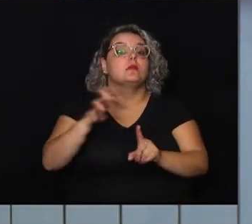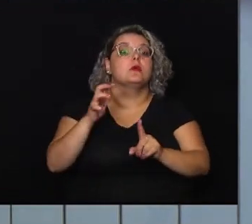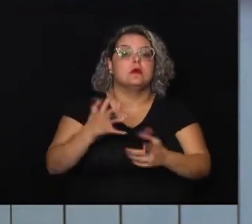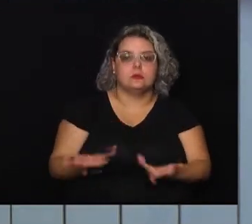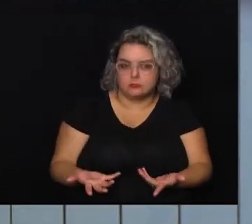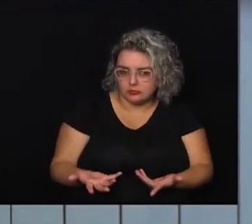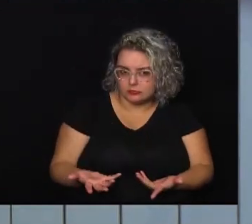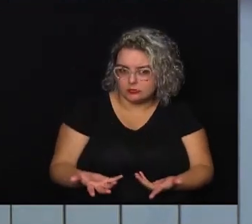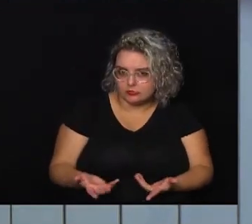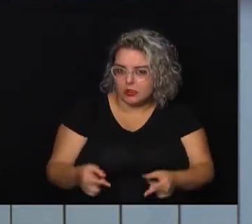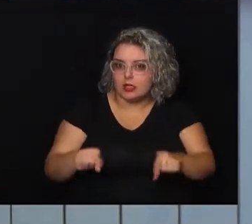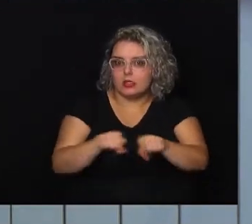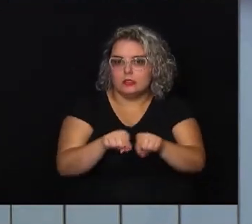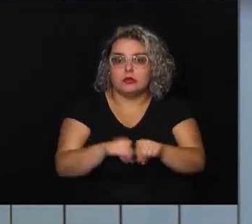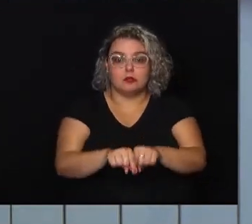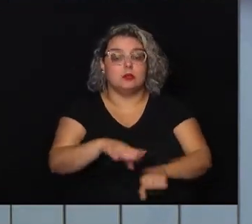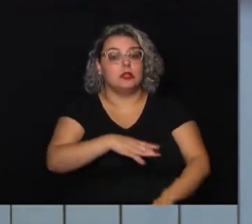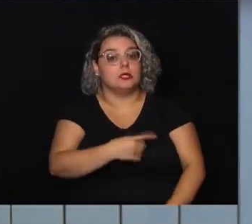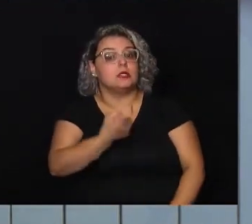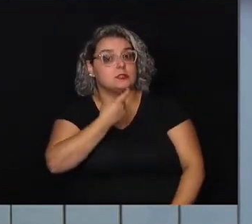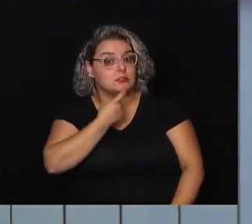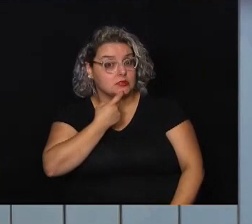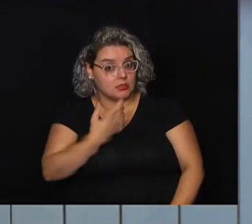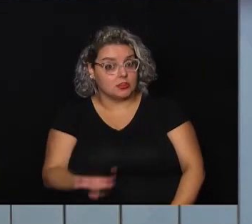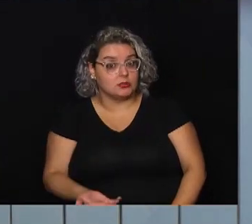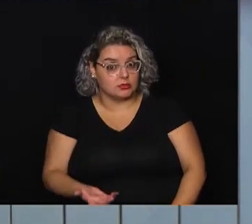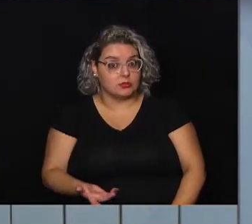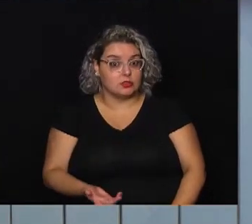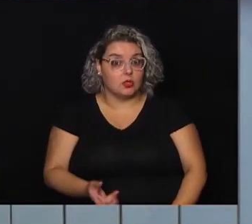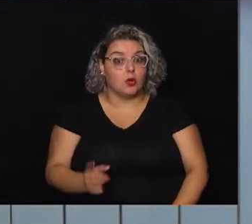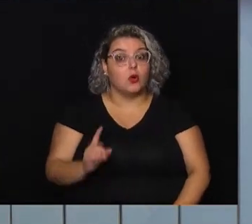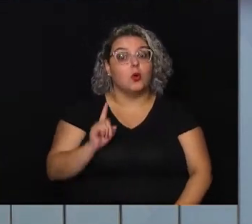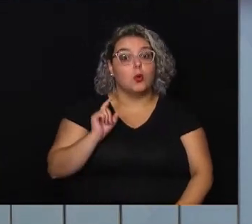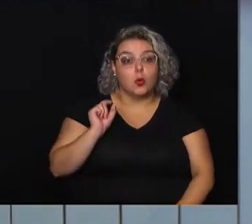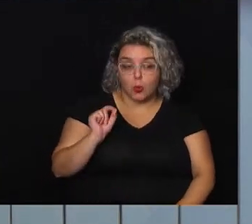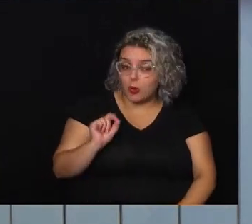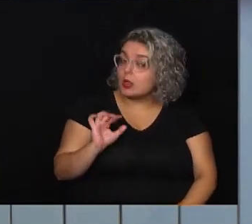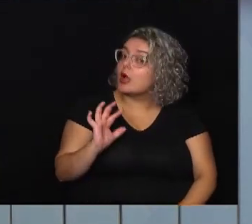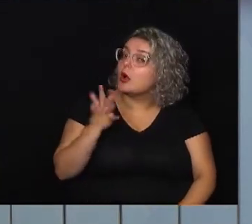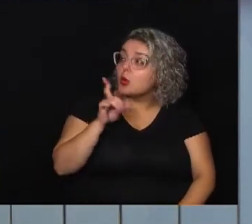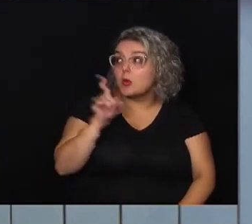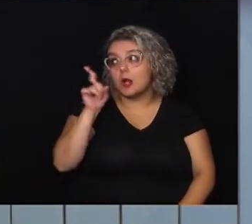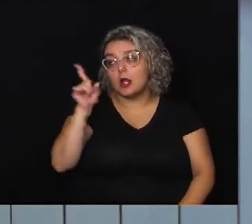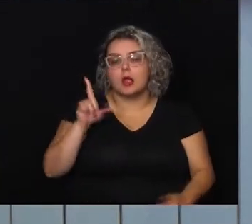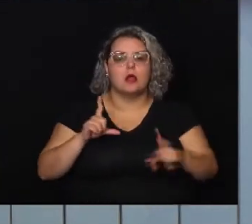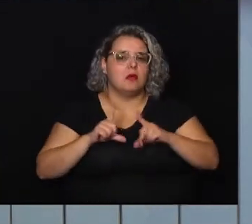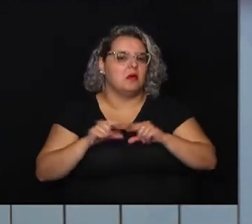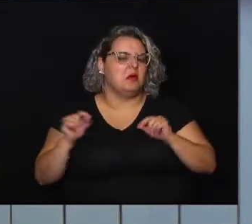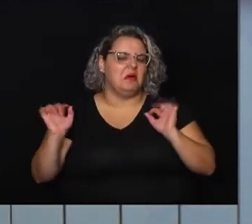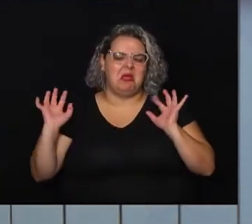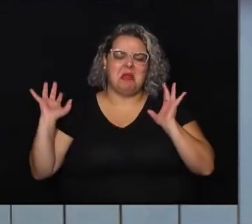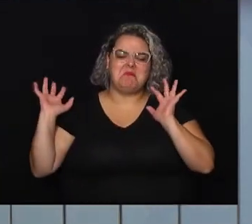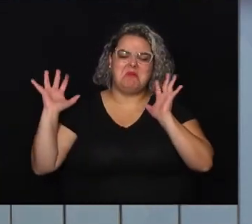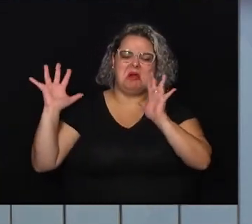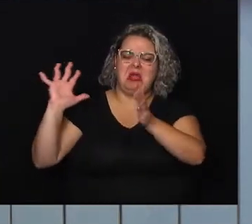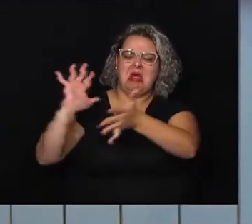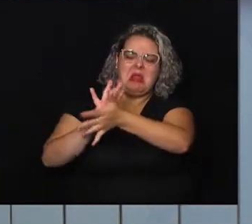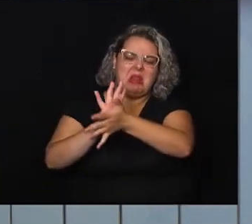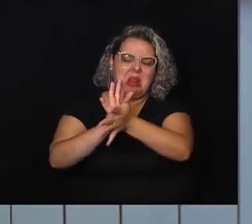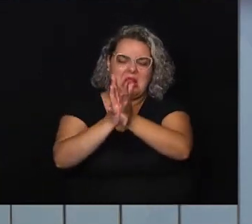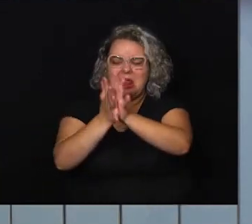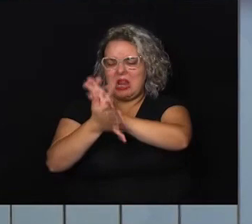repercute também no município. Aquela ocorrência em Brasília, daquela invasão, depredação, daquele